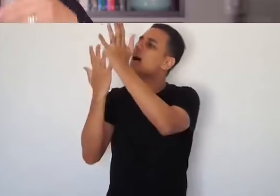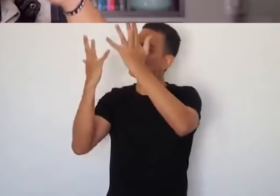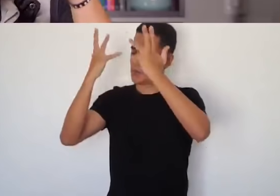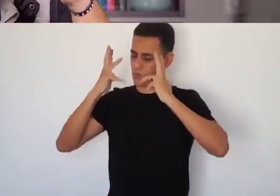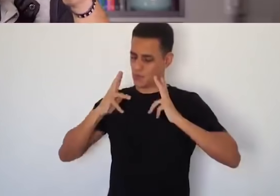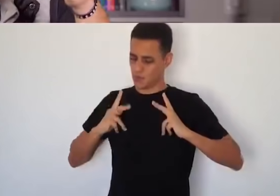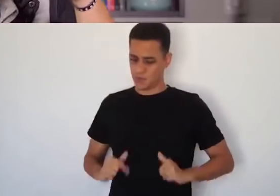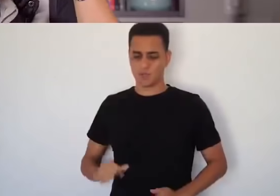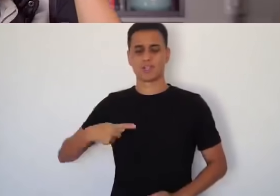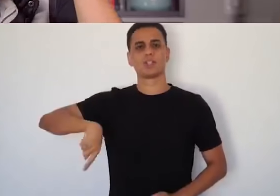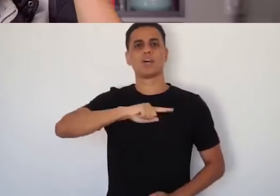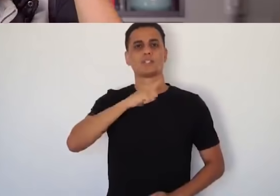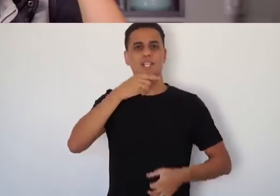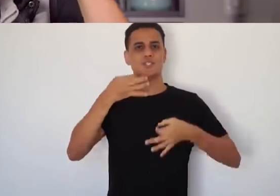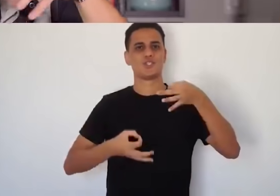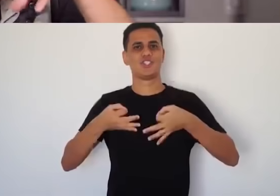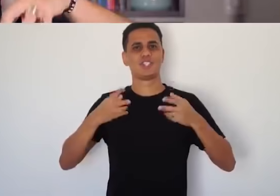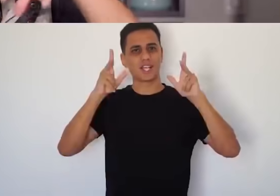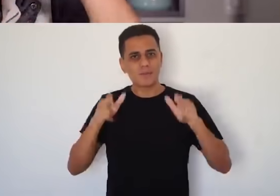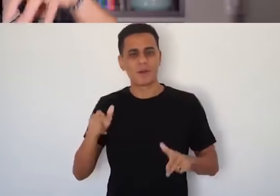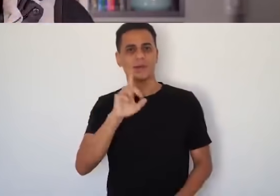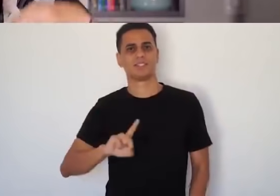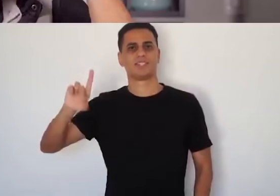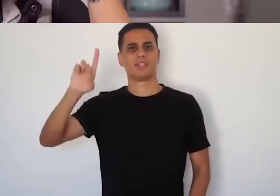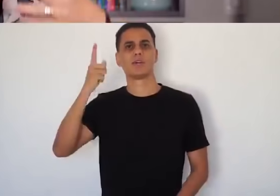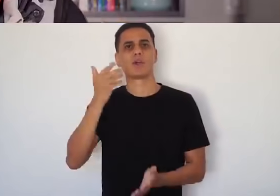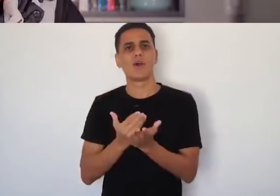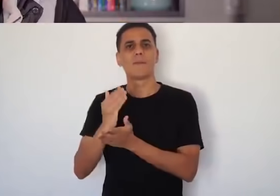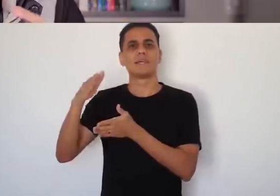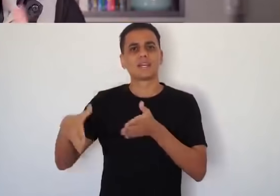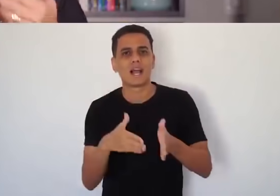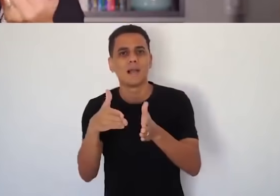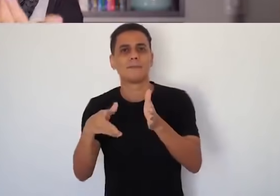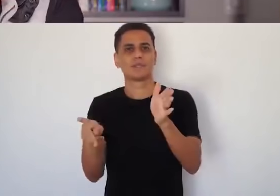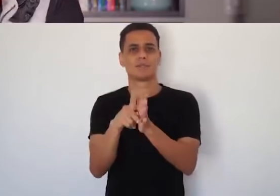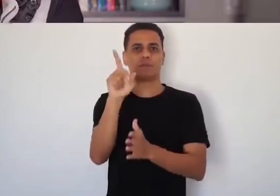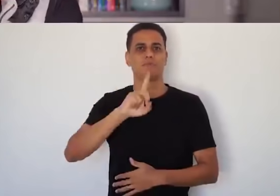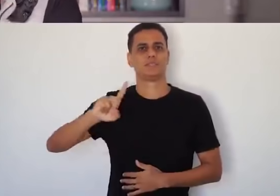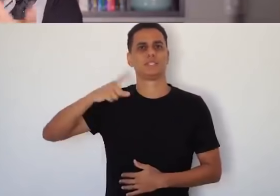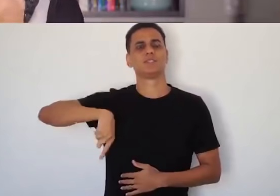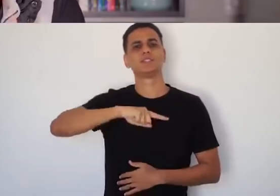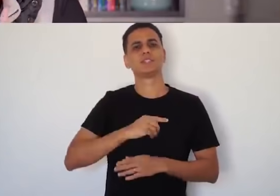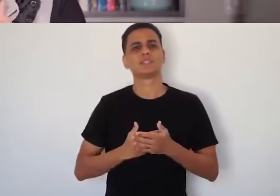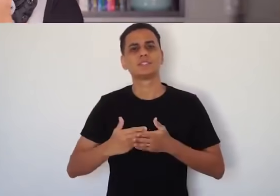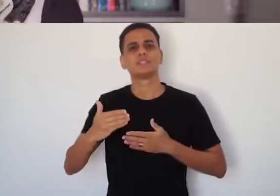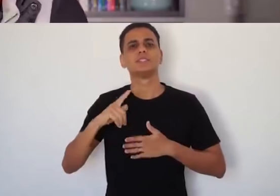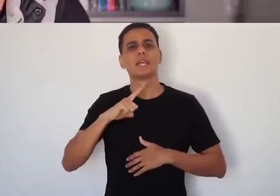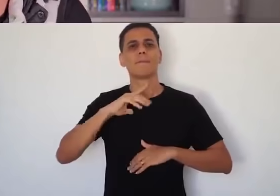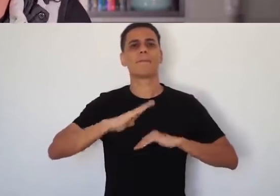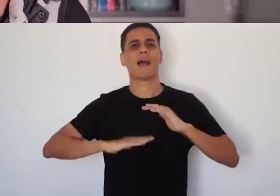foi manifesta na maneira que Cristo veio, viveu, cumpriu a lei e Ele se tornou para mim a